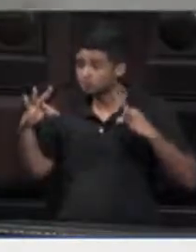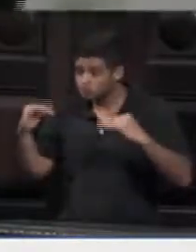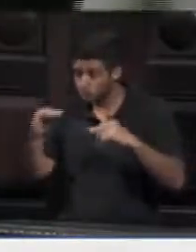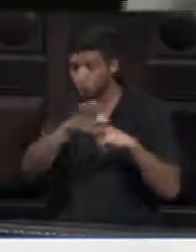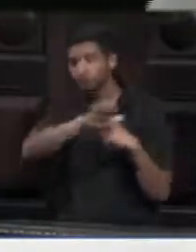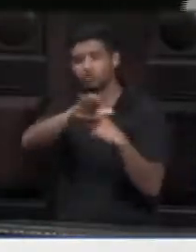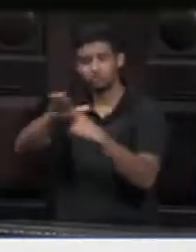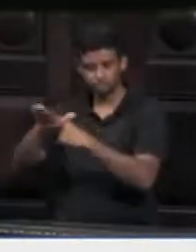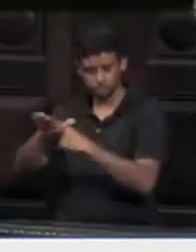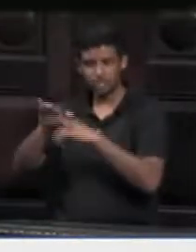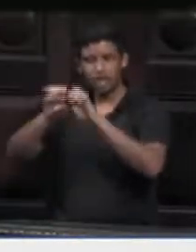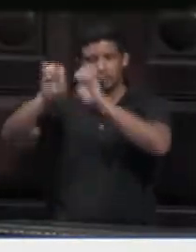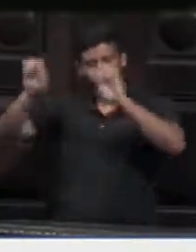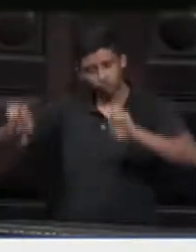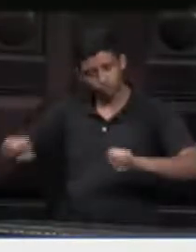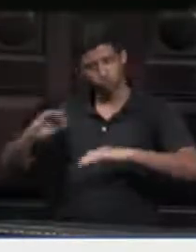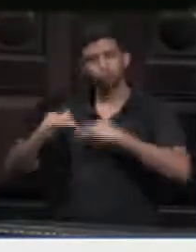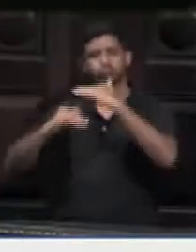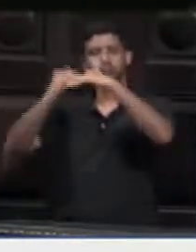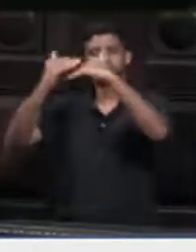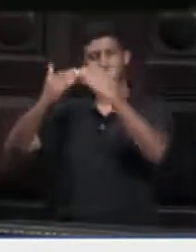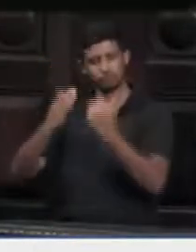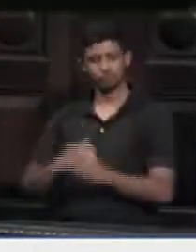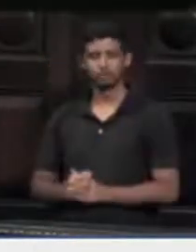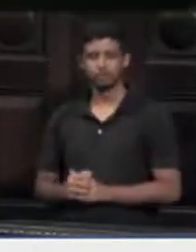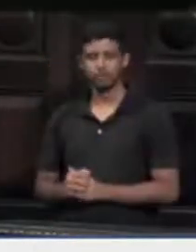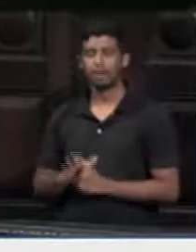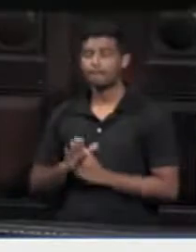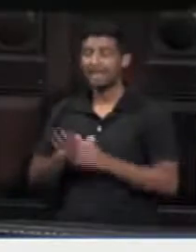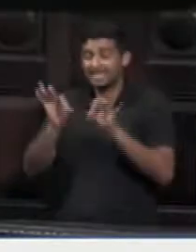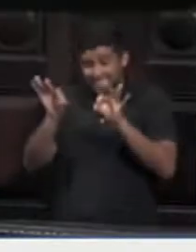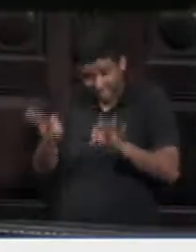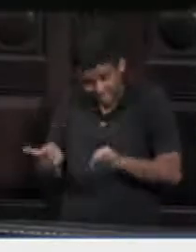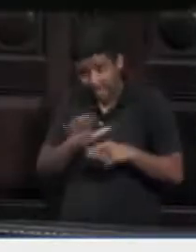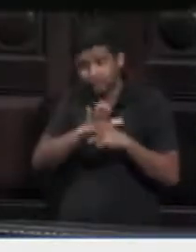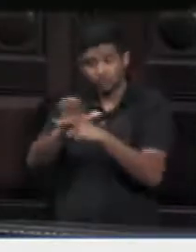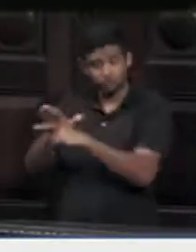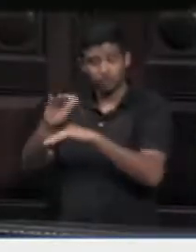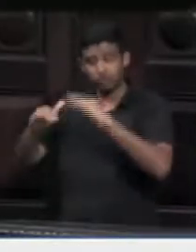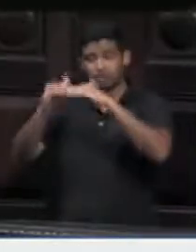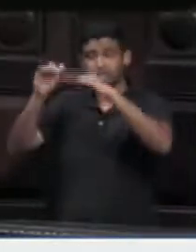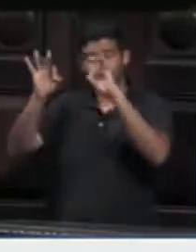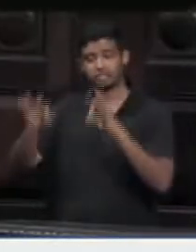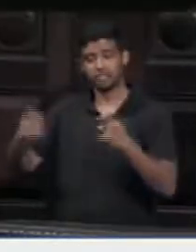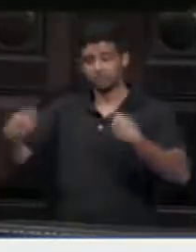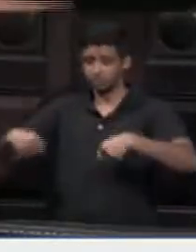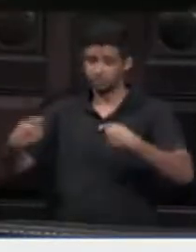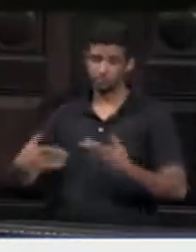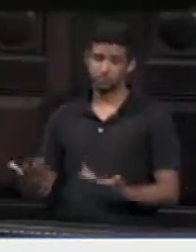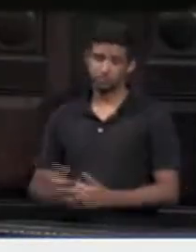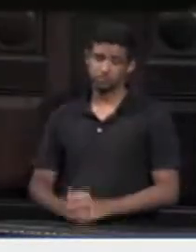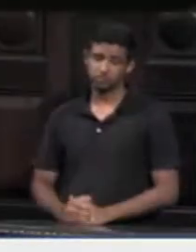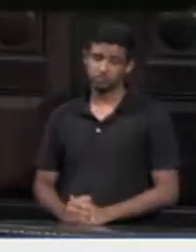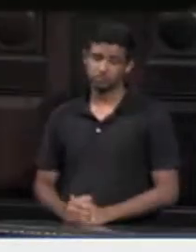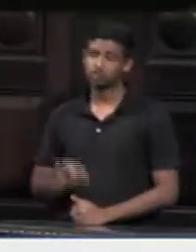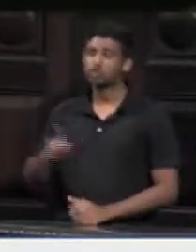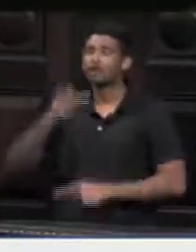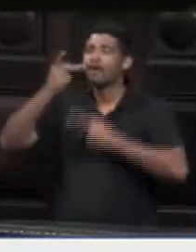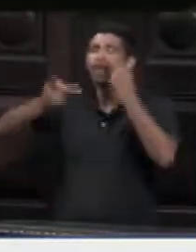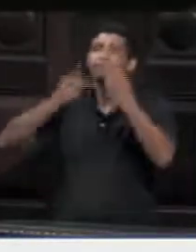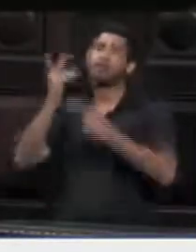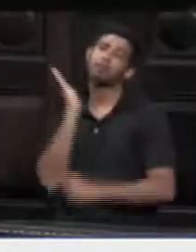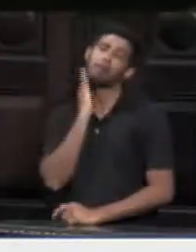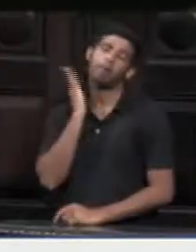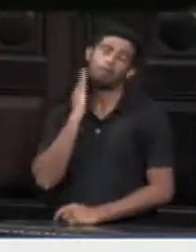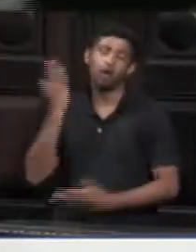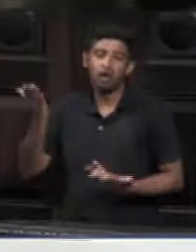instrumento que realmente fosse um instrumento eficaz na promoção do desenvolvimento da região metropolitana. Não é o que acontece,